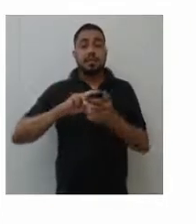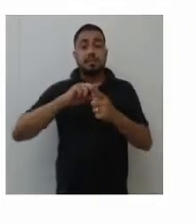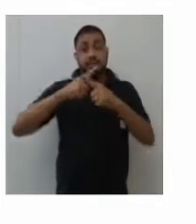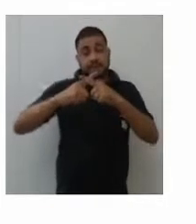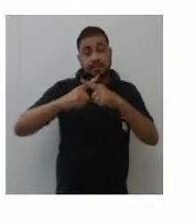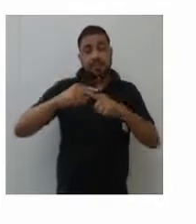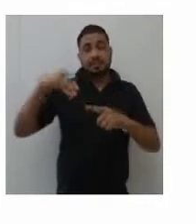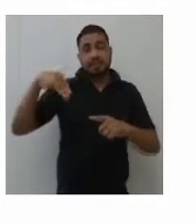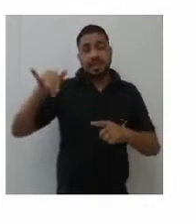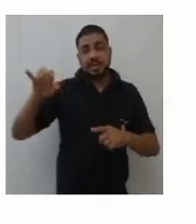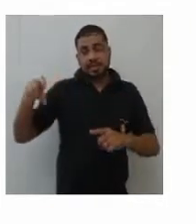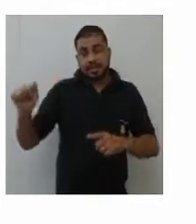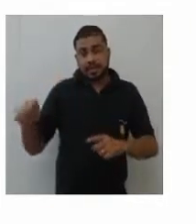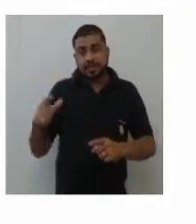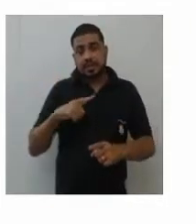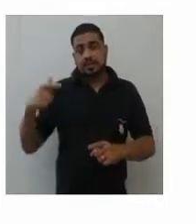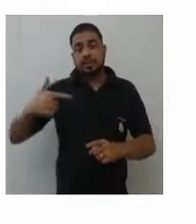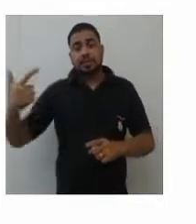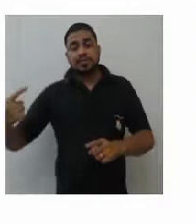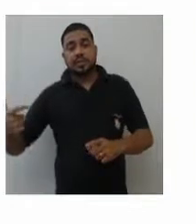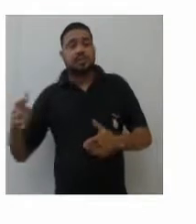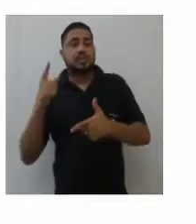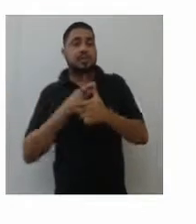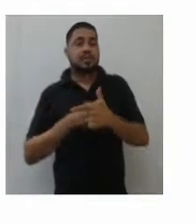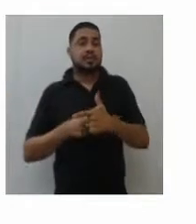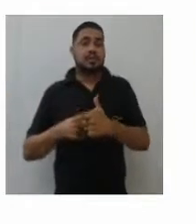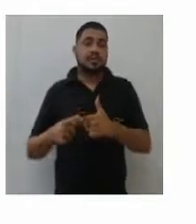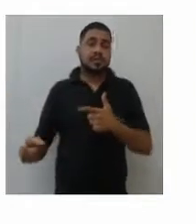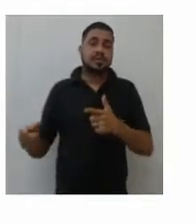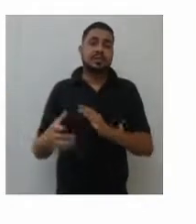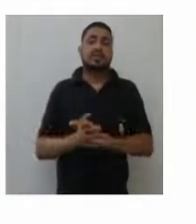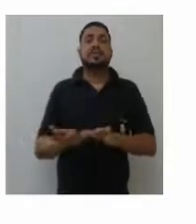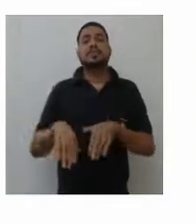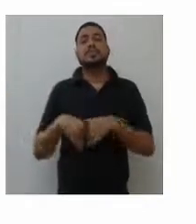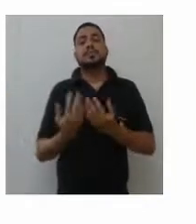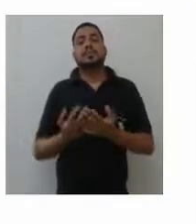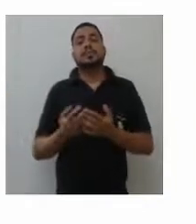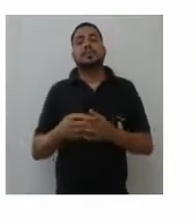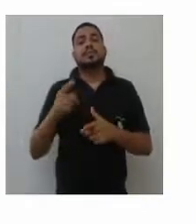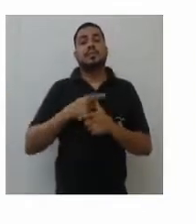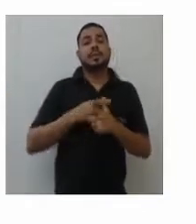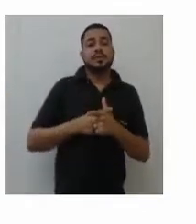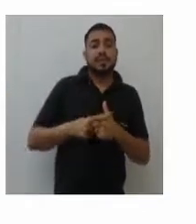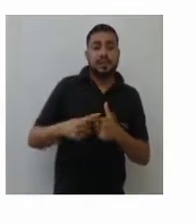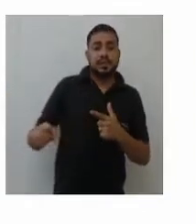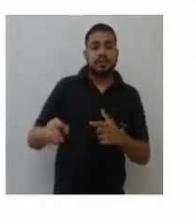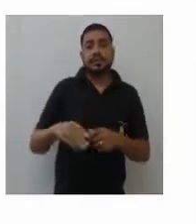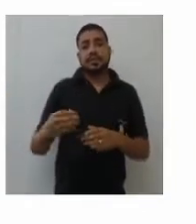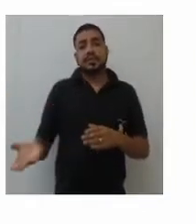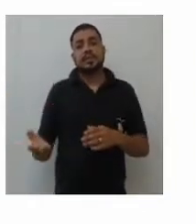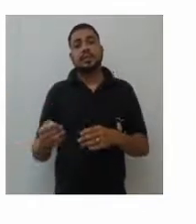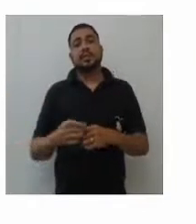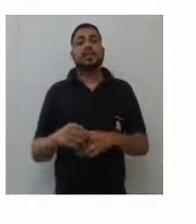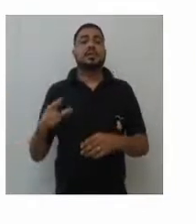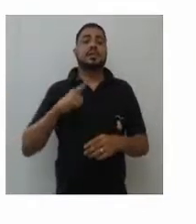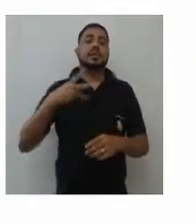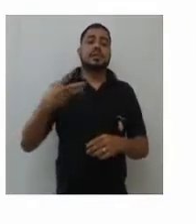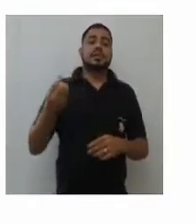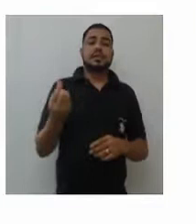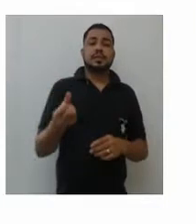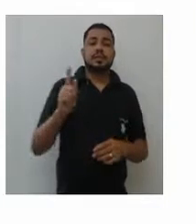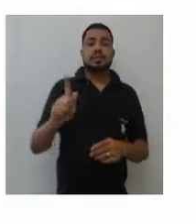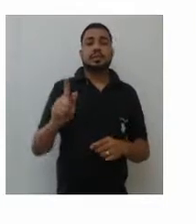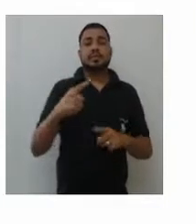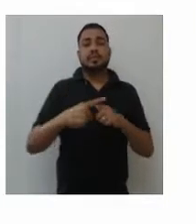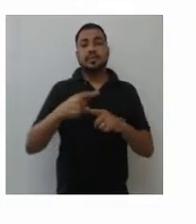incógnita. Vai passar para o segundo membro dividindo, pessoal. Então, vai passar dividindo e aí nós teremos 36 gramas